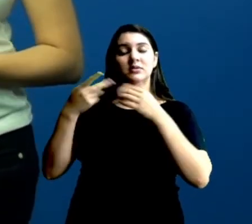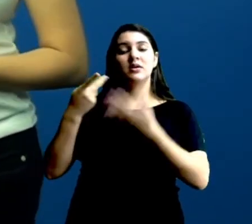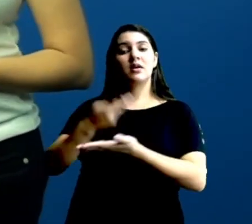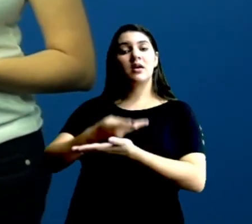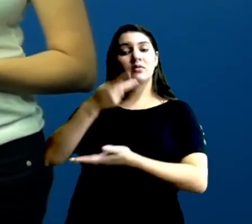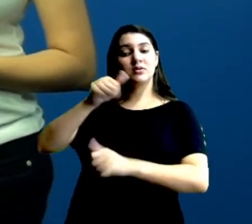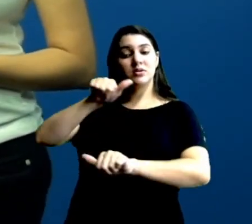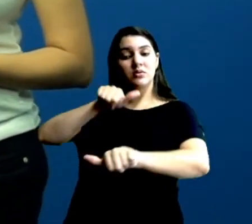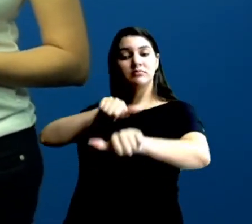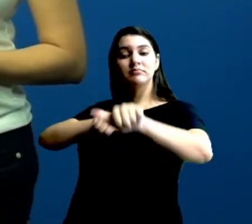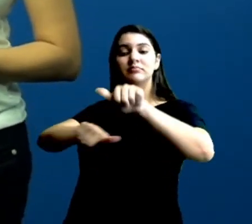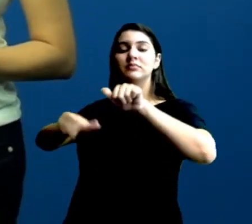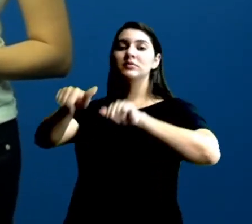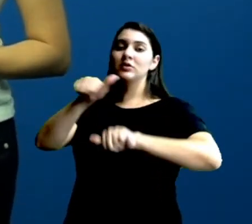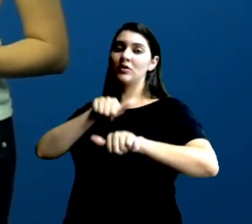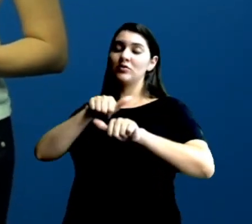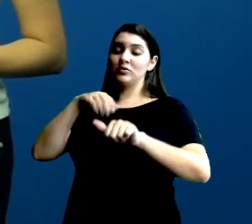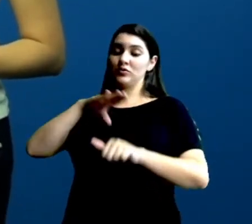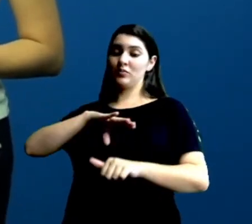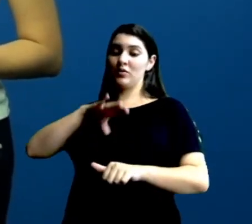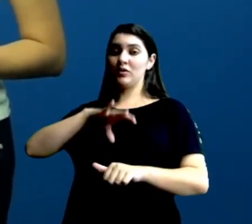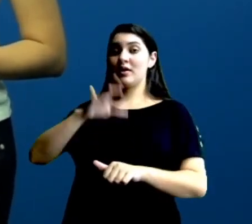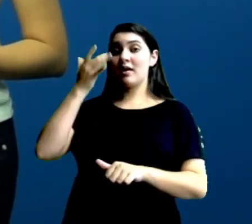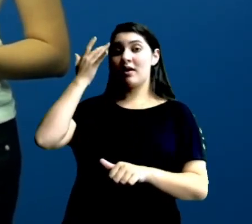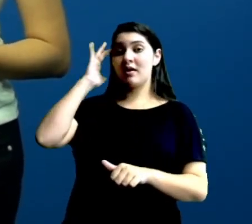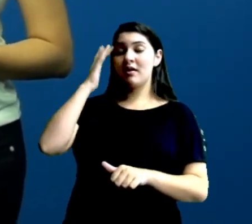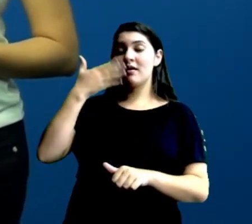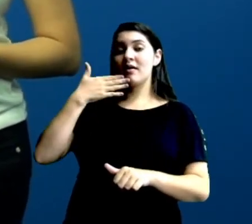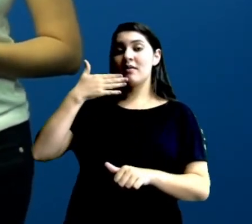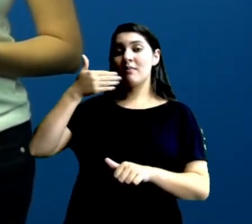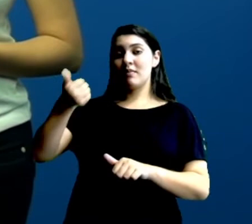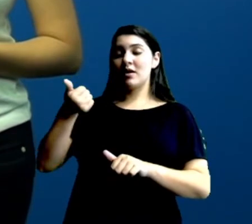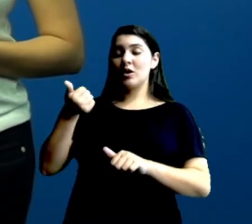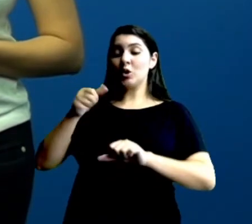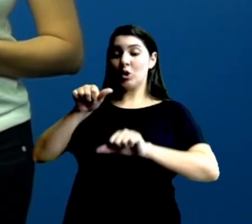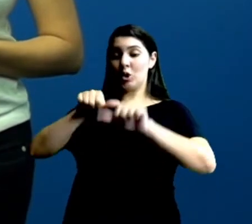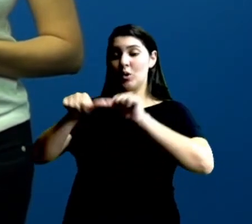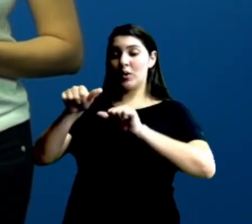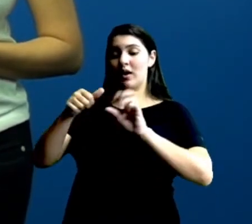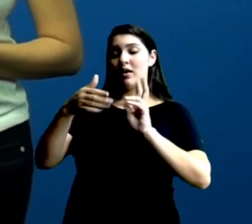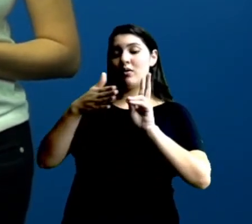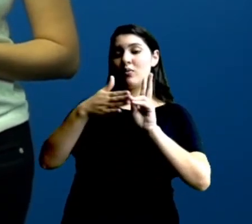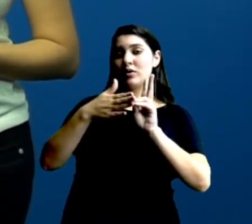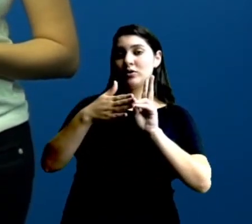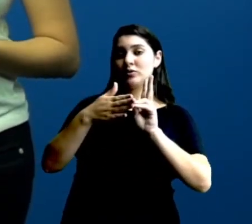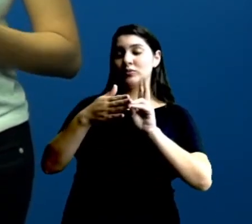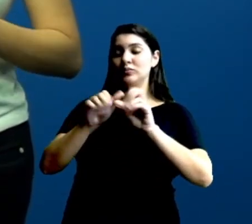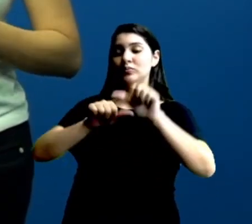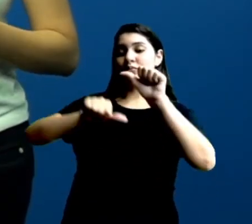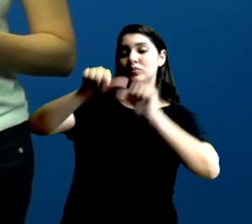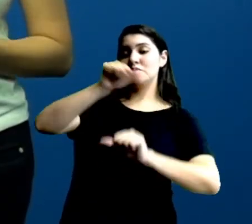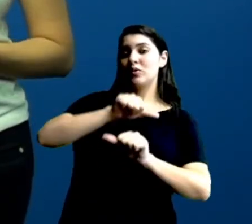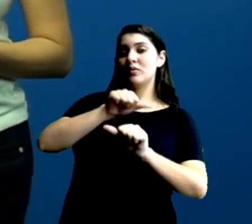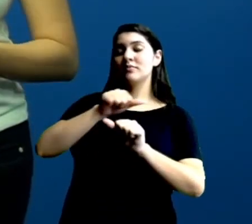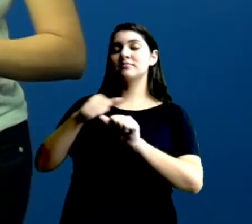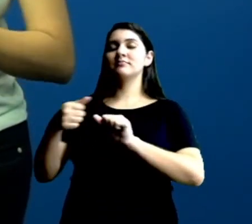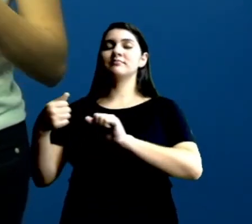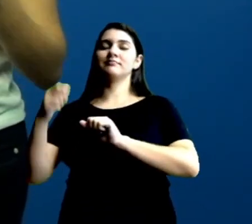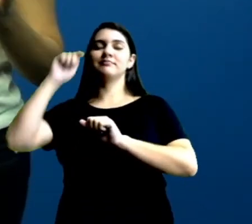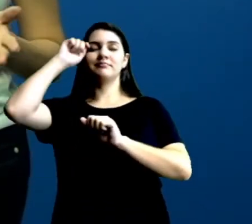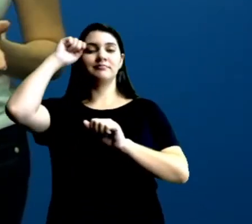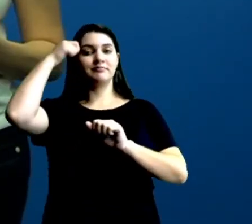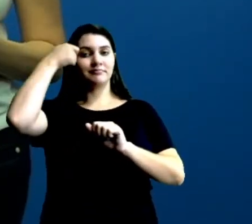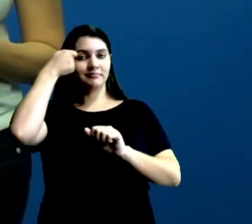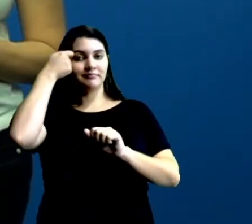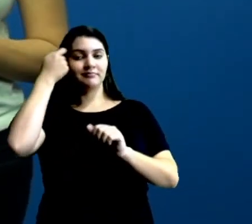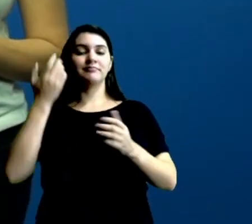essa troca. Os portugueses acharam melhor substituir a troca de mão de obra escrava.